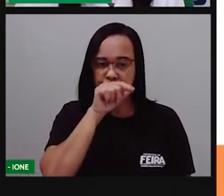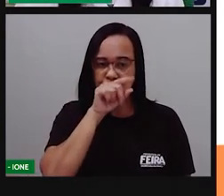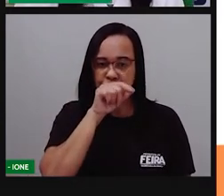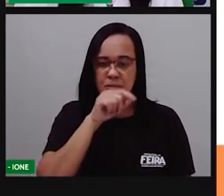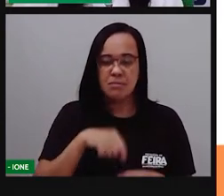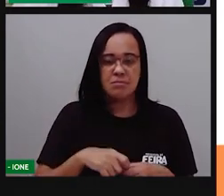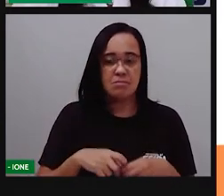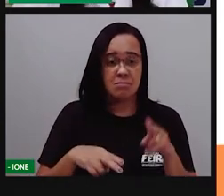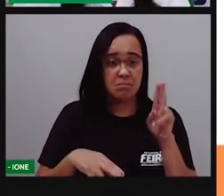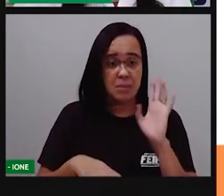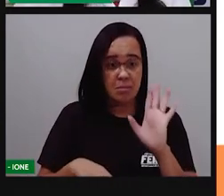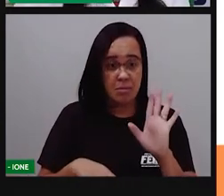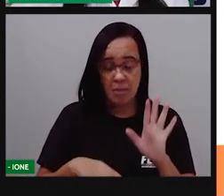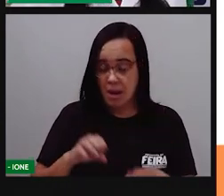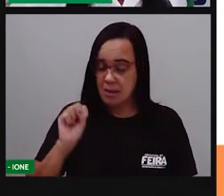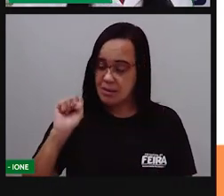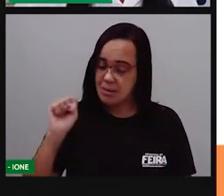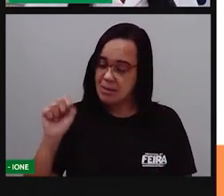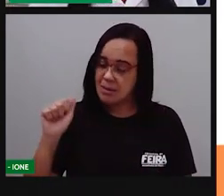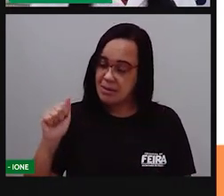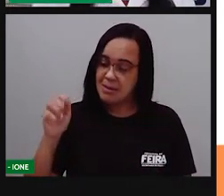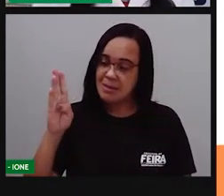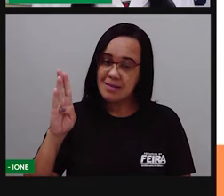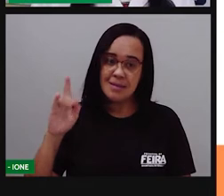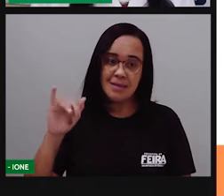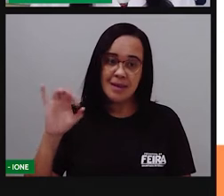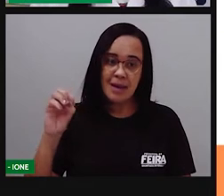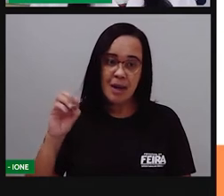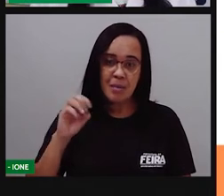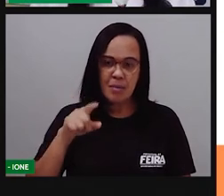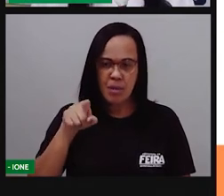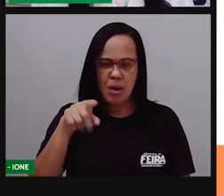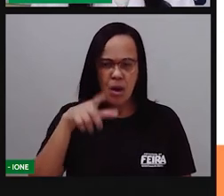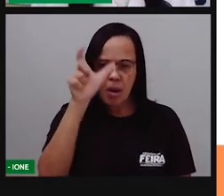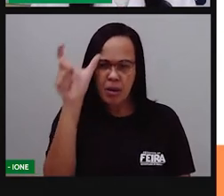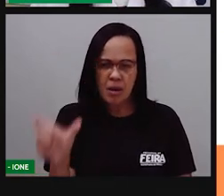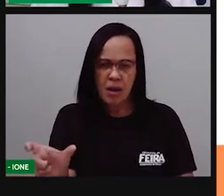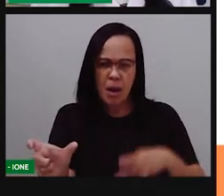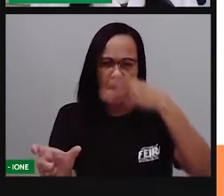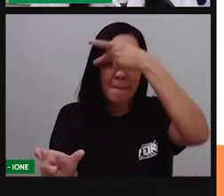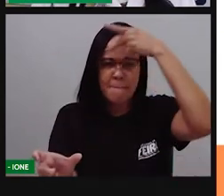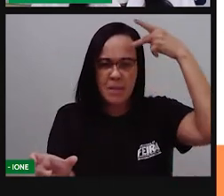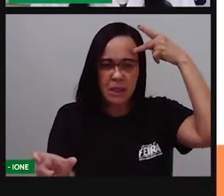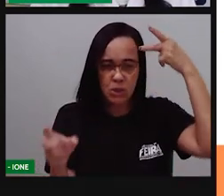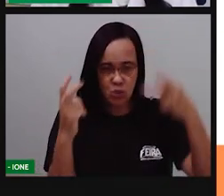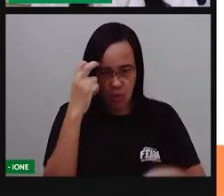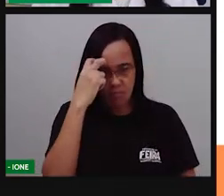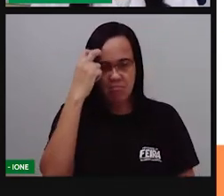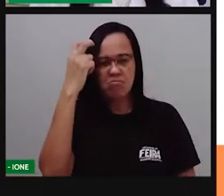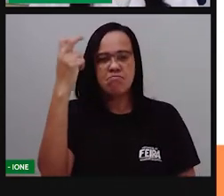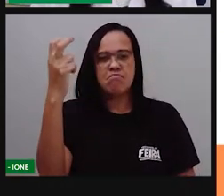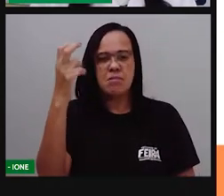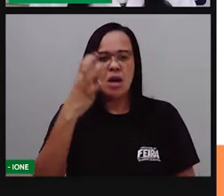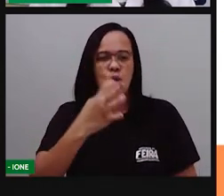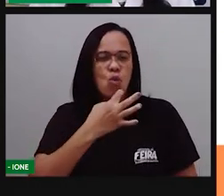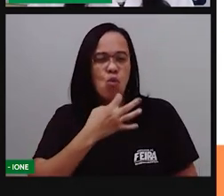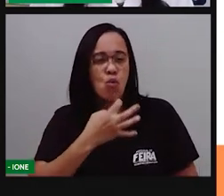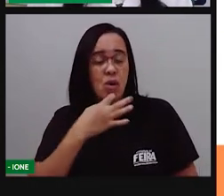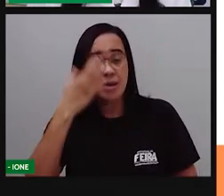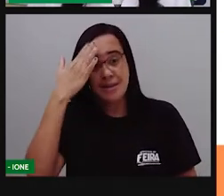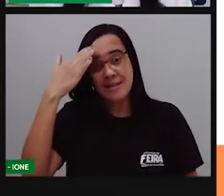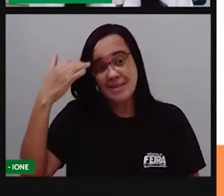é que sabe e é geralmente uma pessoa que demonstra conhecimento